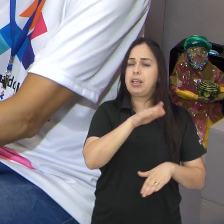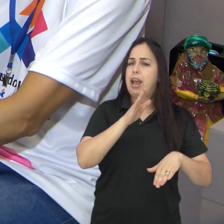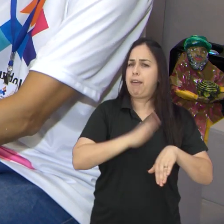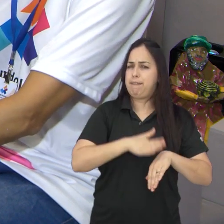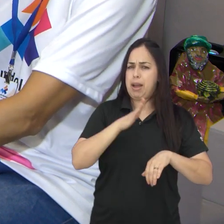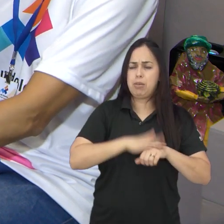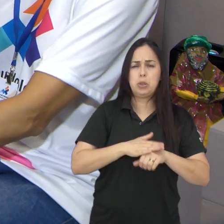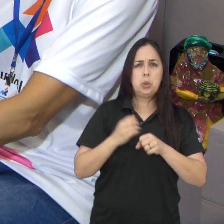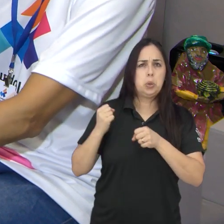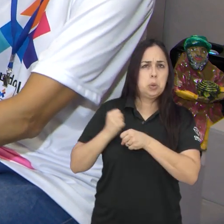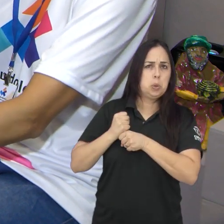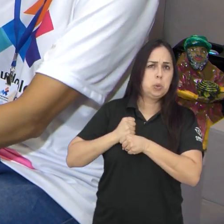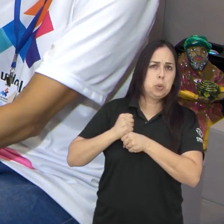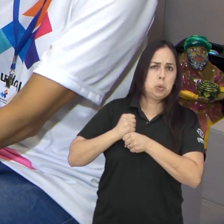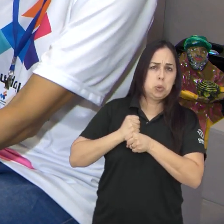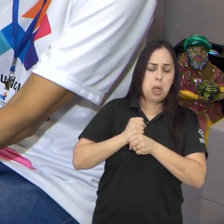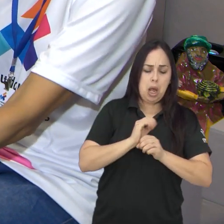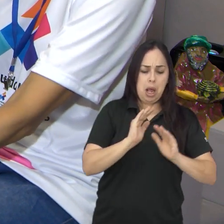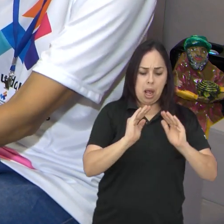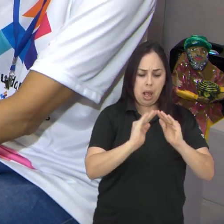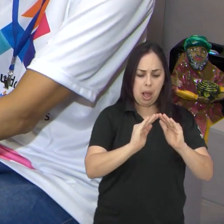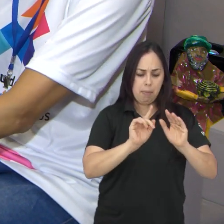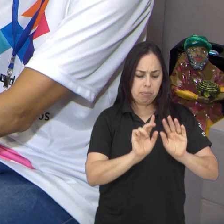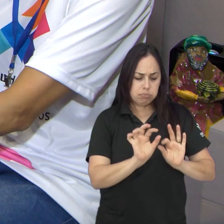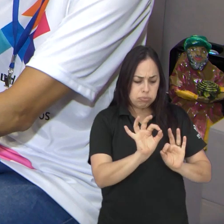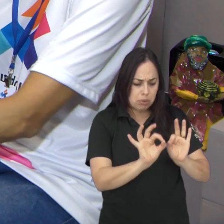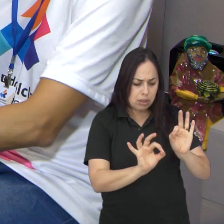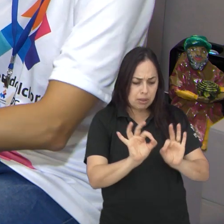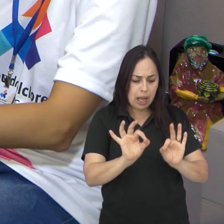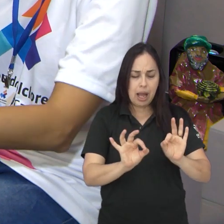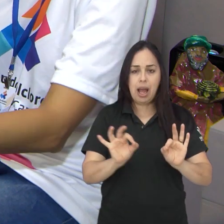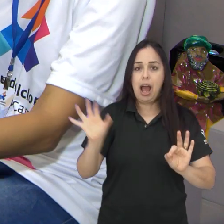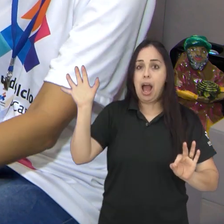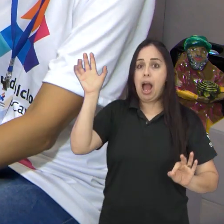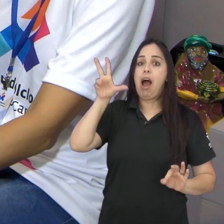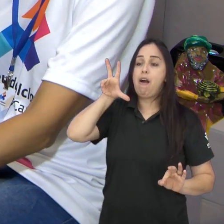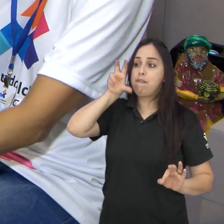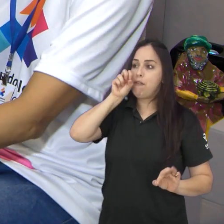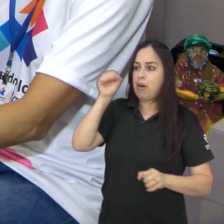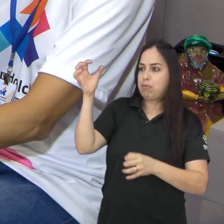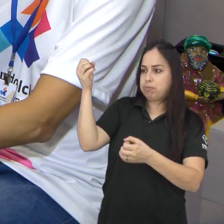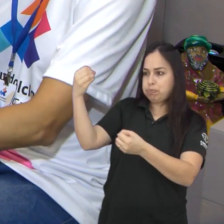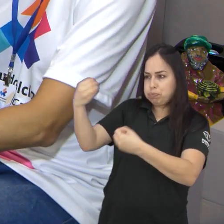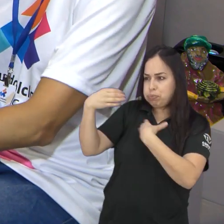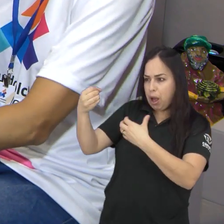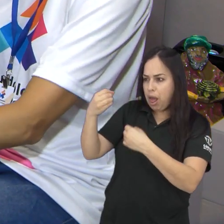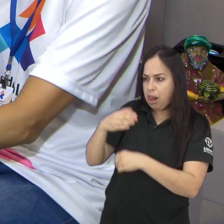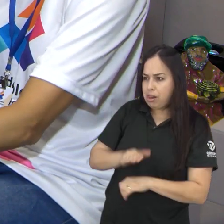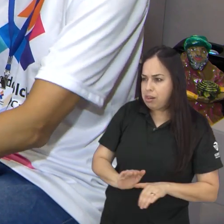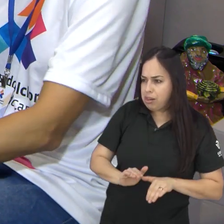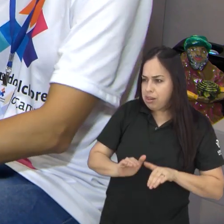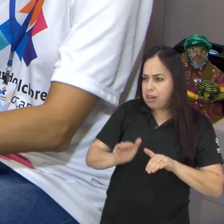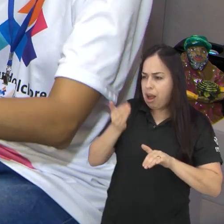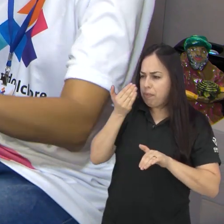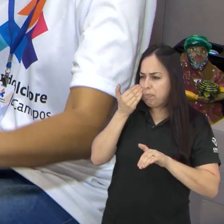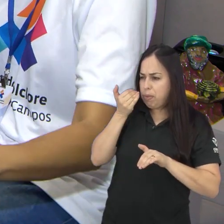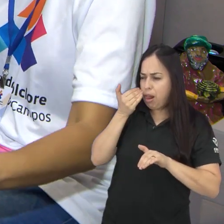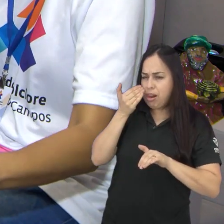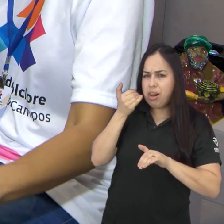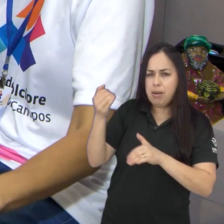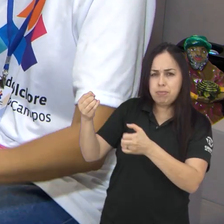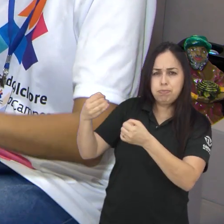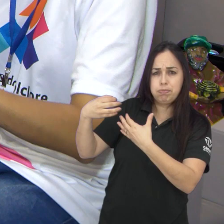Granja, e ela faz há muitos anos o presépio. Ela aprendeu com a avó, que fazia presépio, e aí